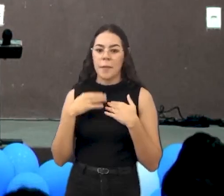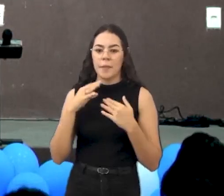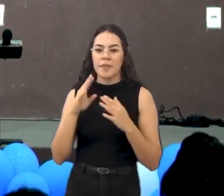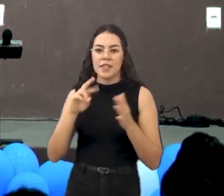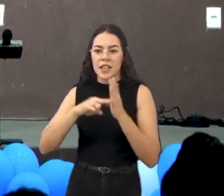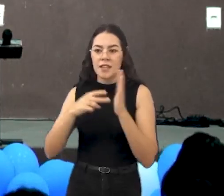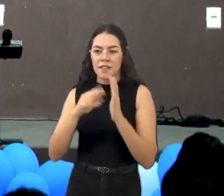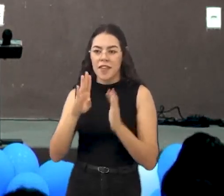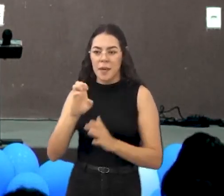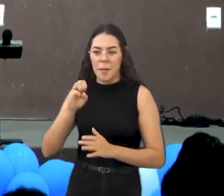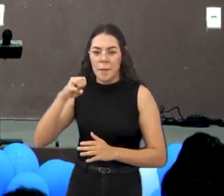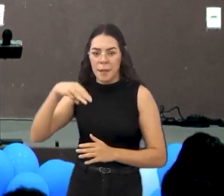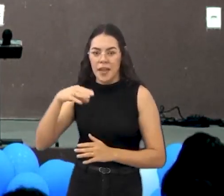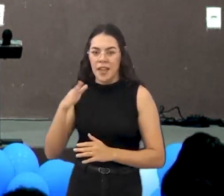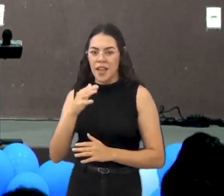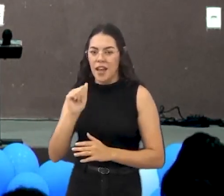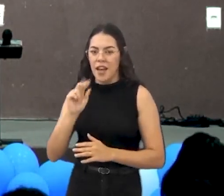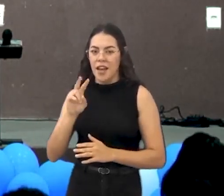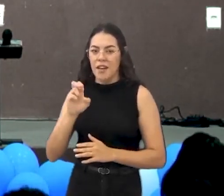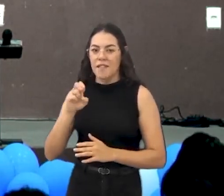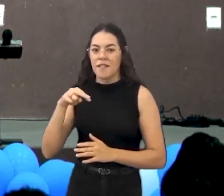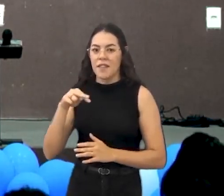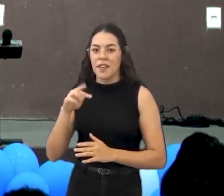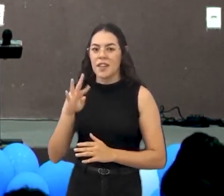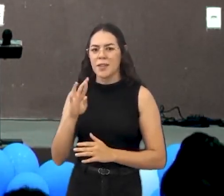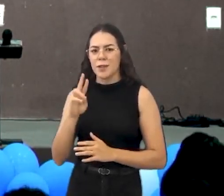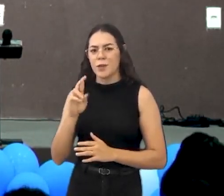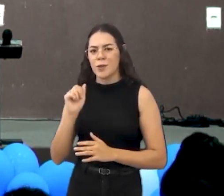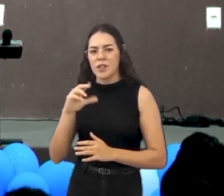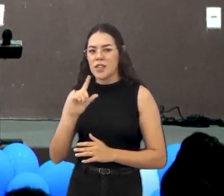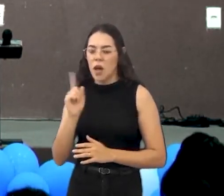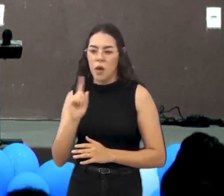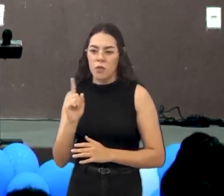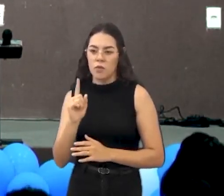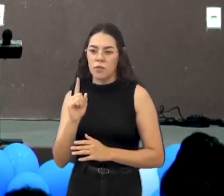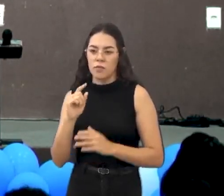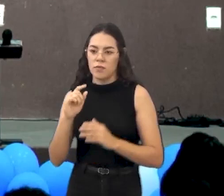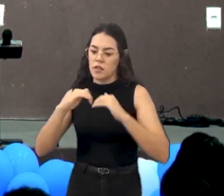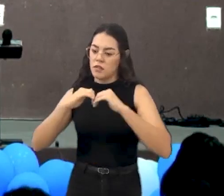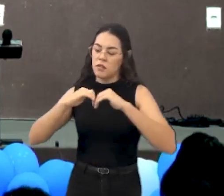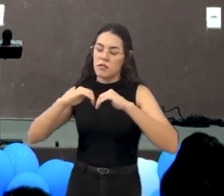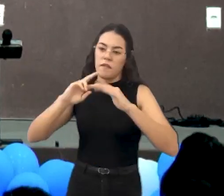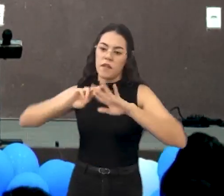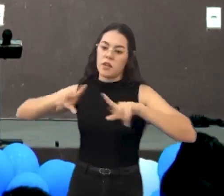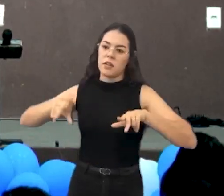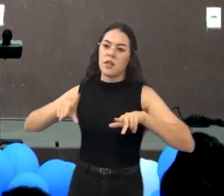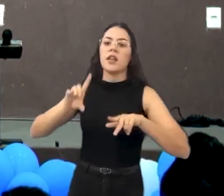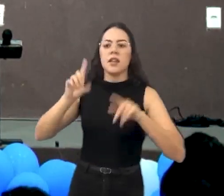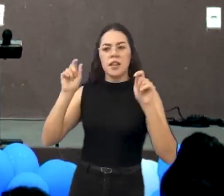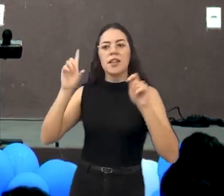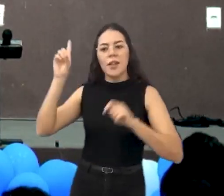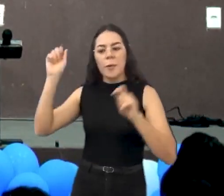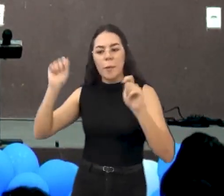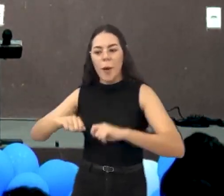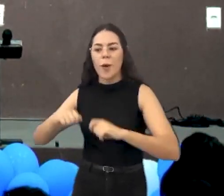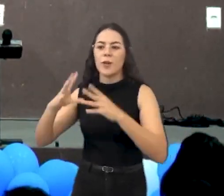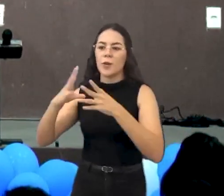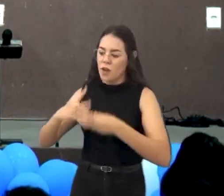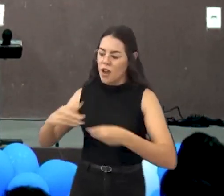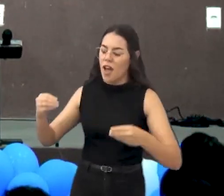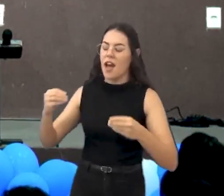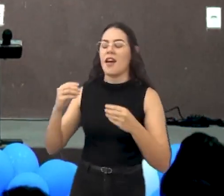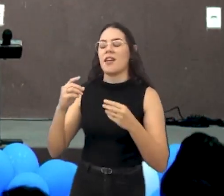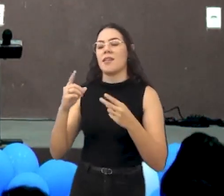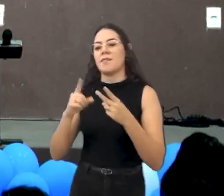bem-aventurança. Esse é o ponto que a gente precisa entender. Deus pode nos curar, sim. Deus pode nos abençoar com